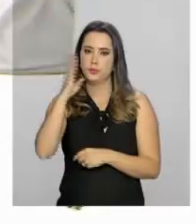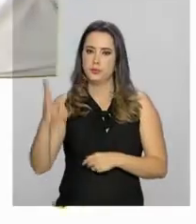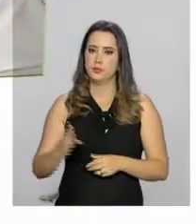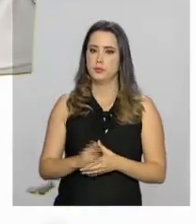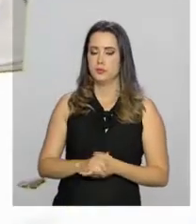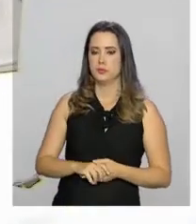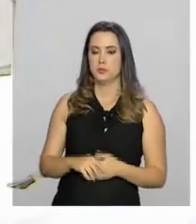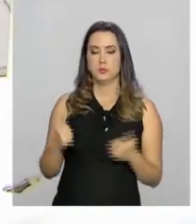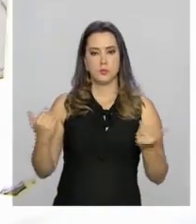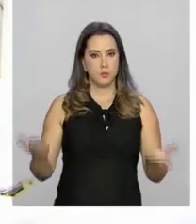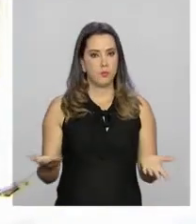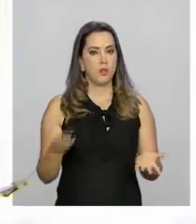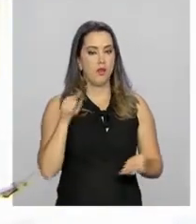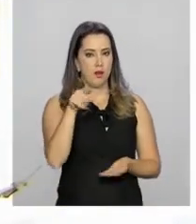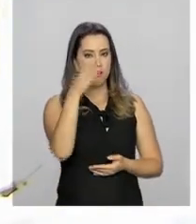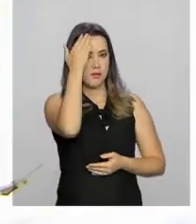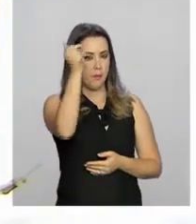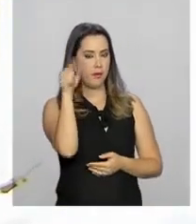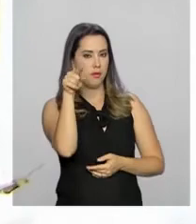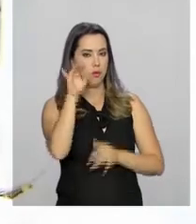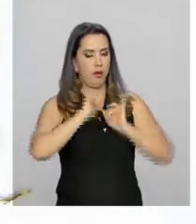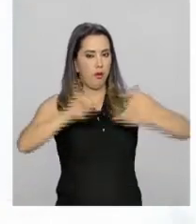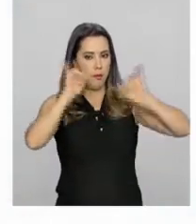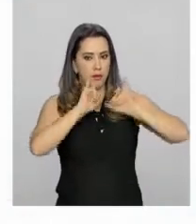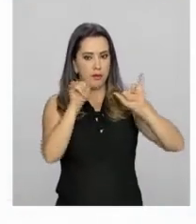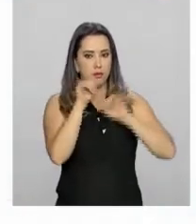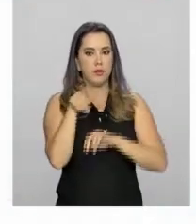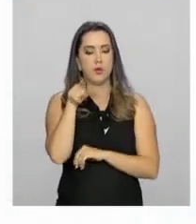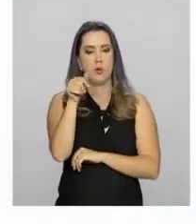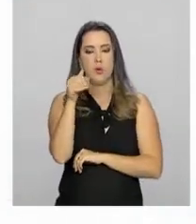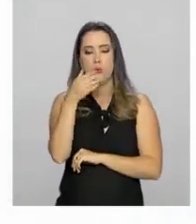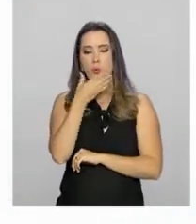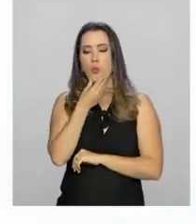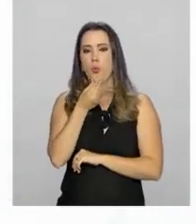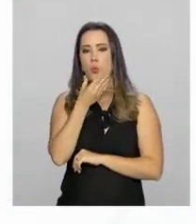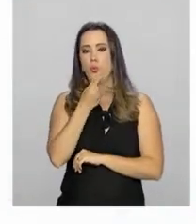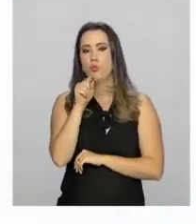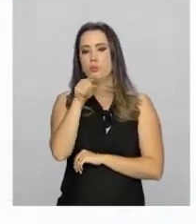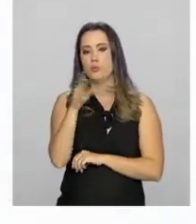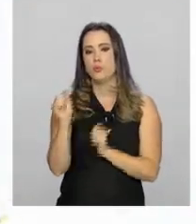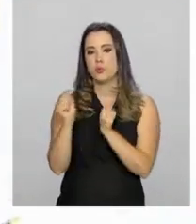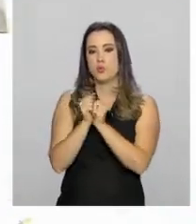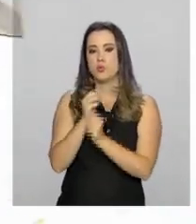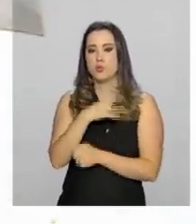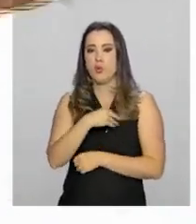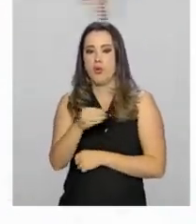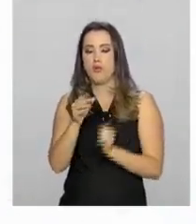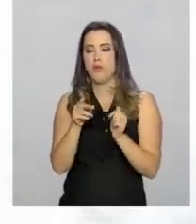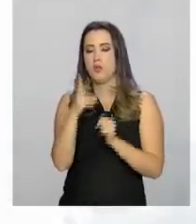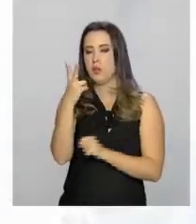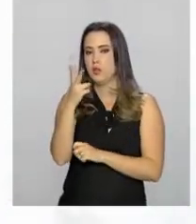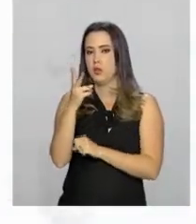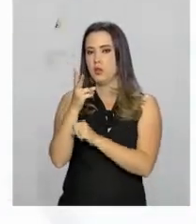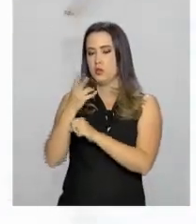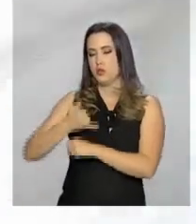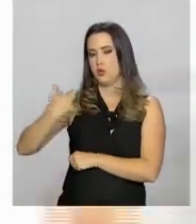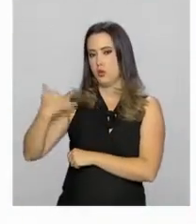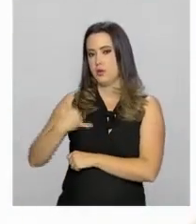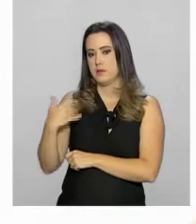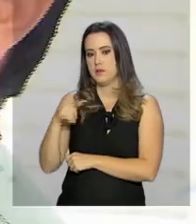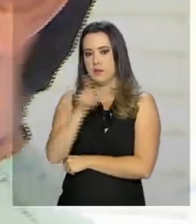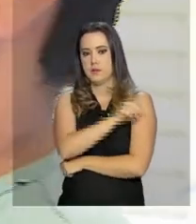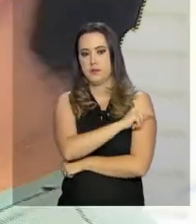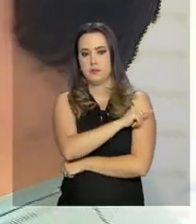brasil assim que ficou sabendo da cama ponha o rodrigo levou a débora de dois anos para tomar a vacina em um posto de